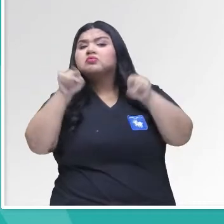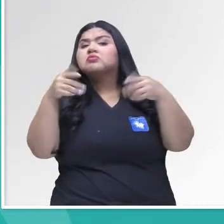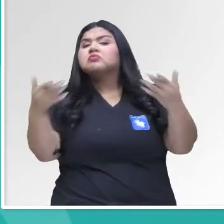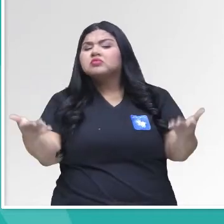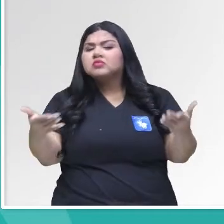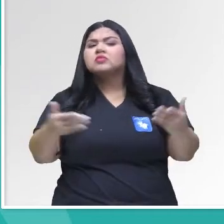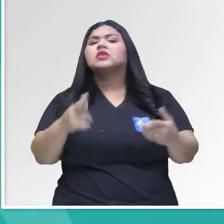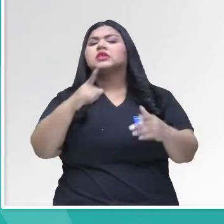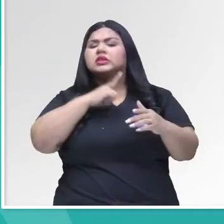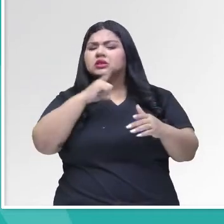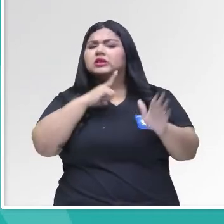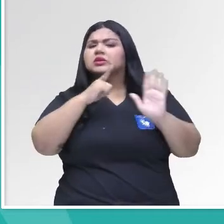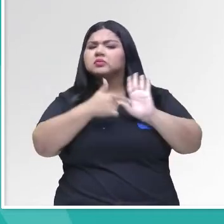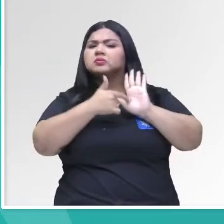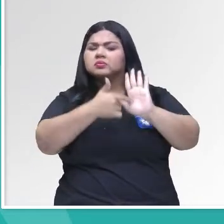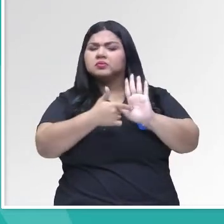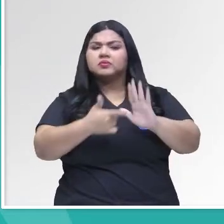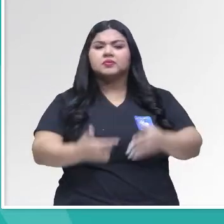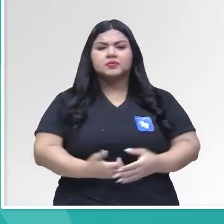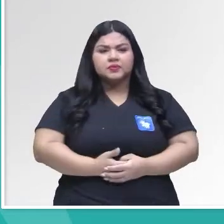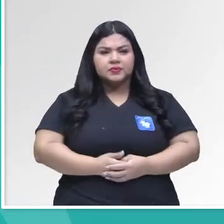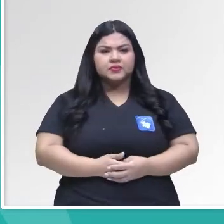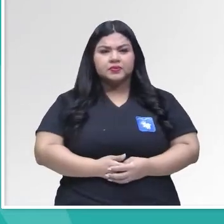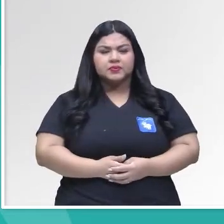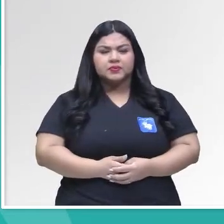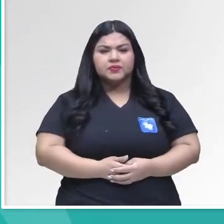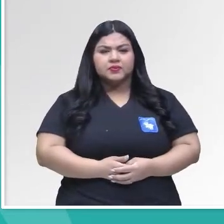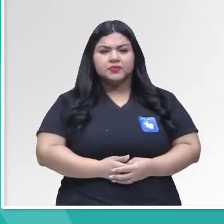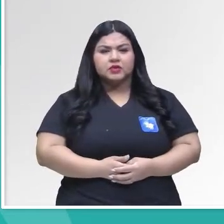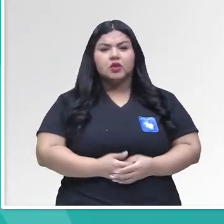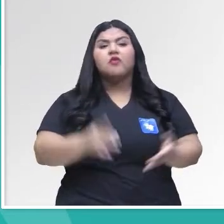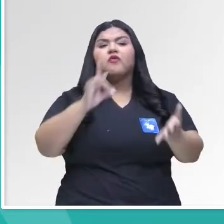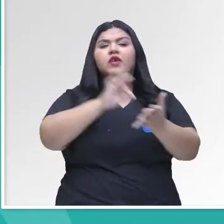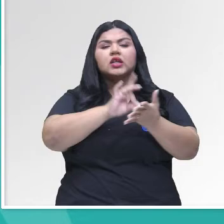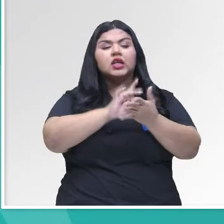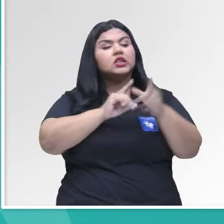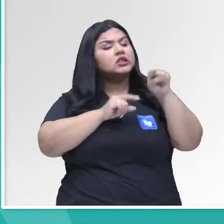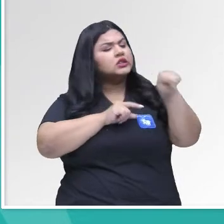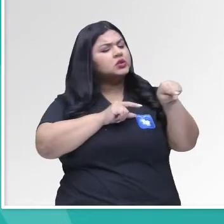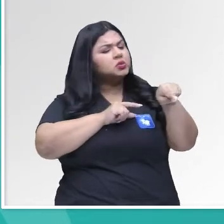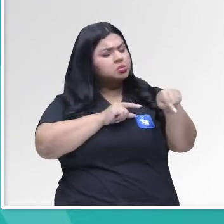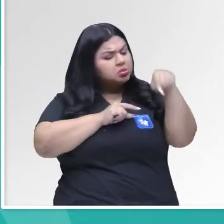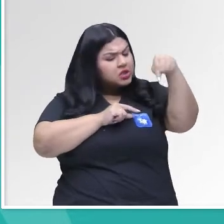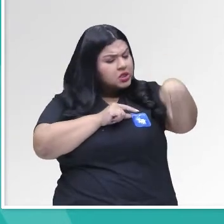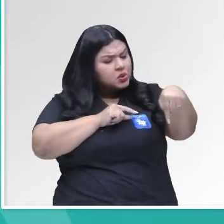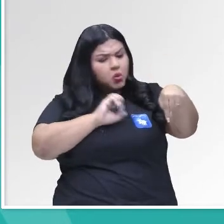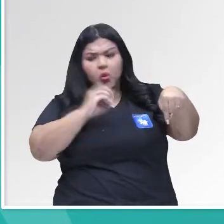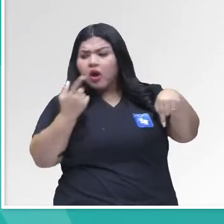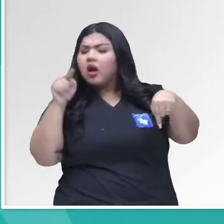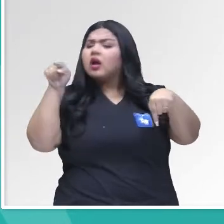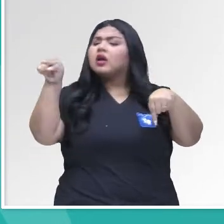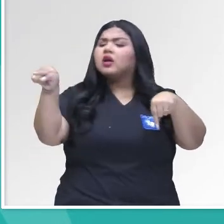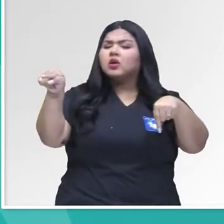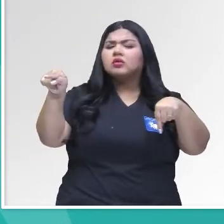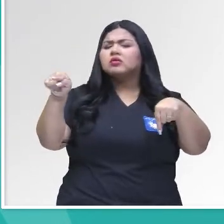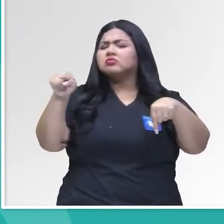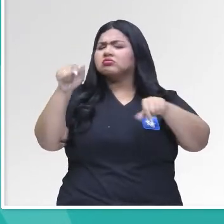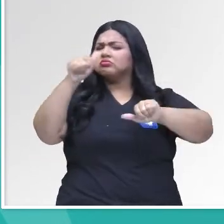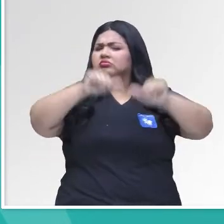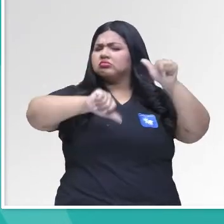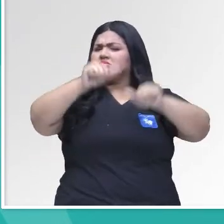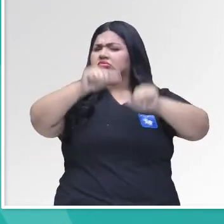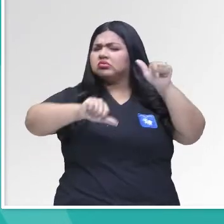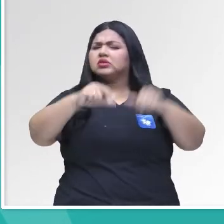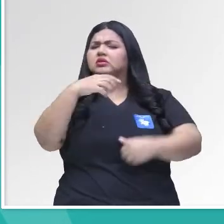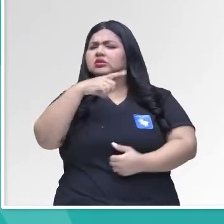apresenta um sentido aí sim, não é verdade? Olha o título, ou isto ou aquilo. Analisa, tem um